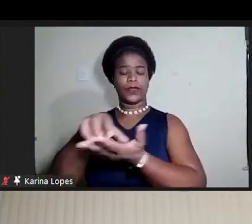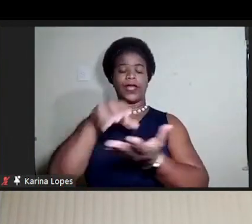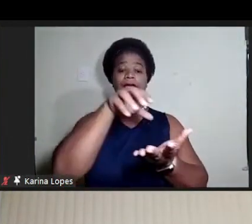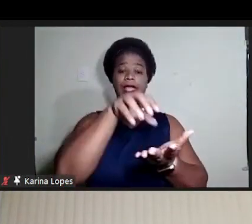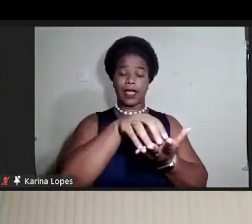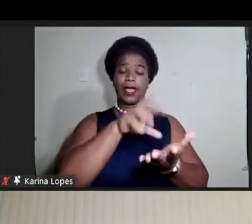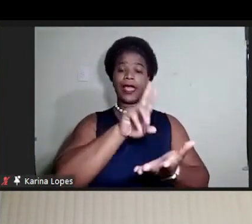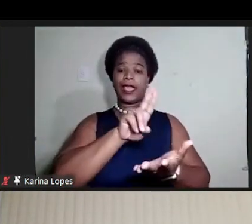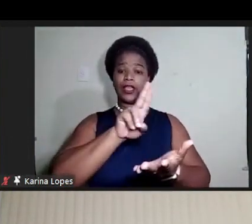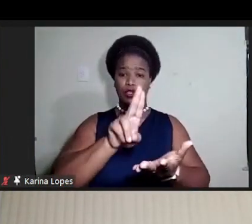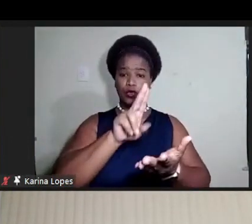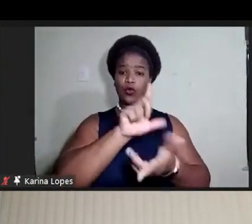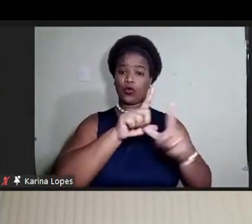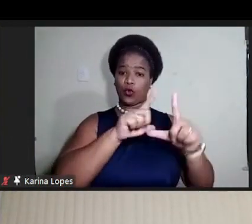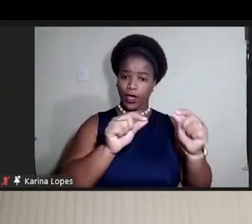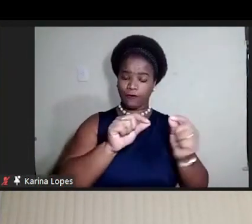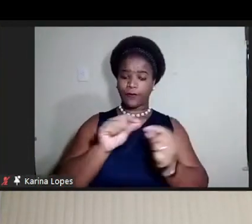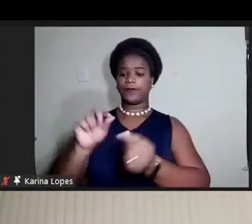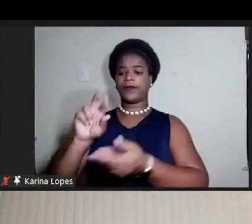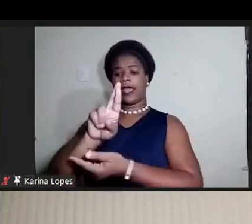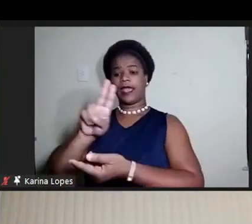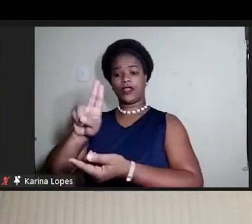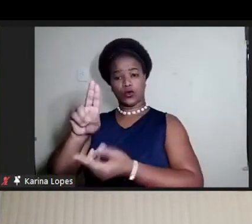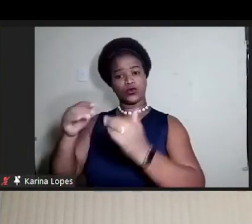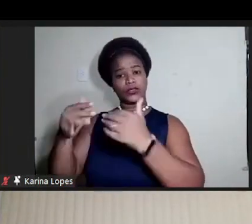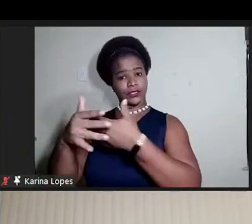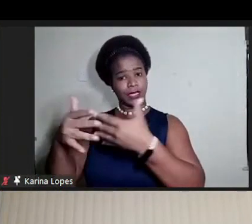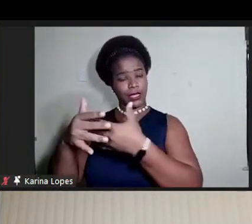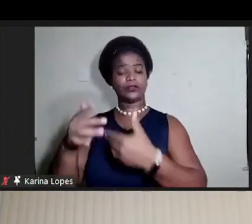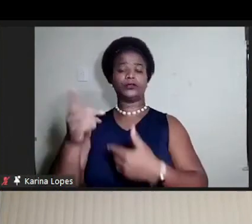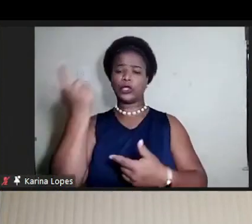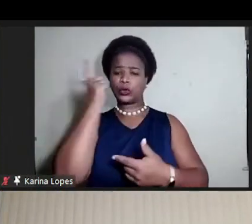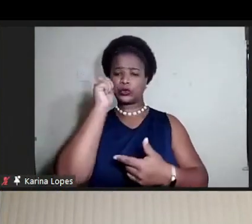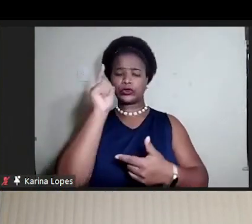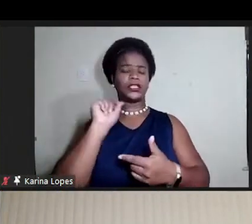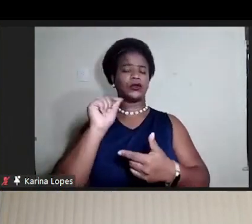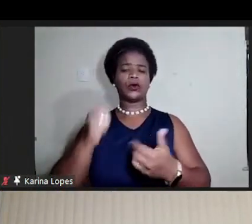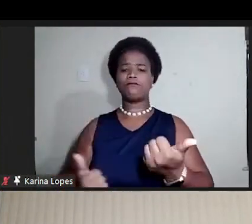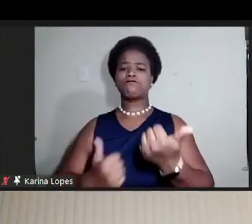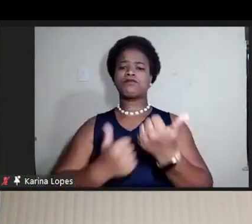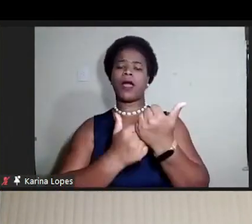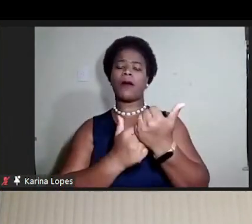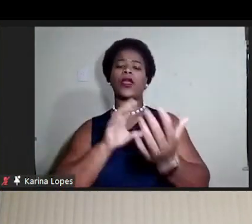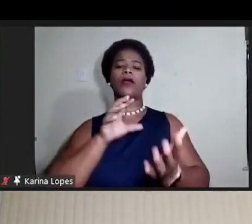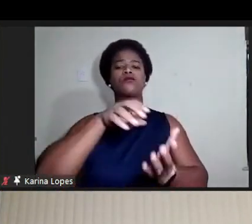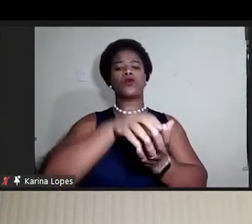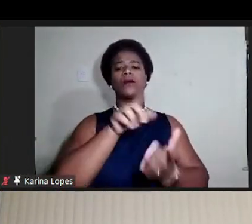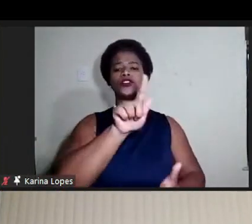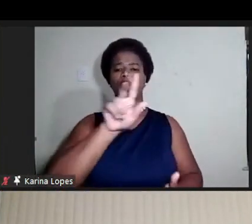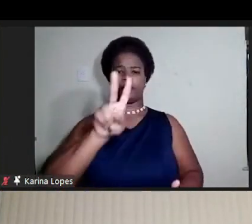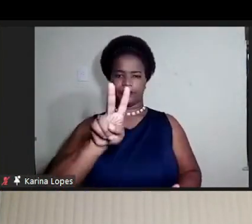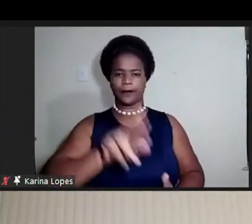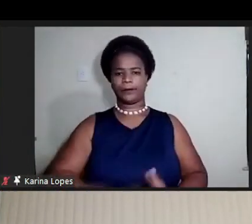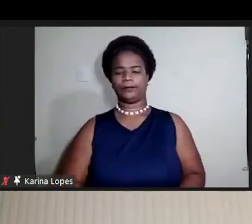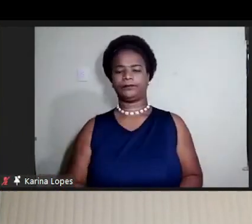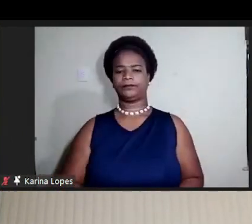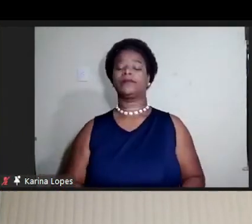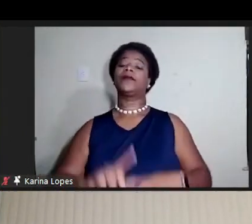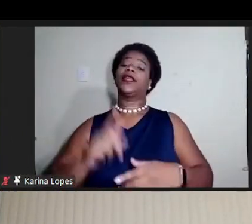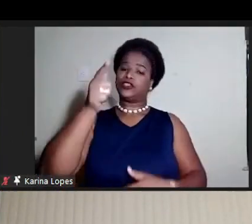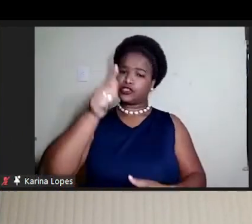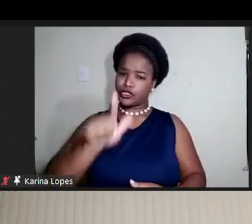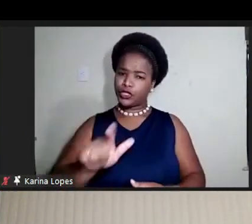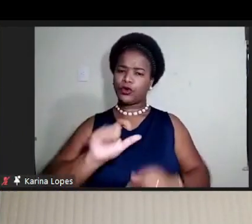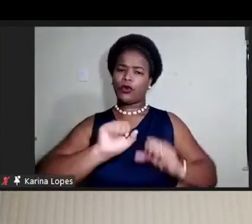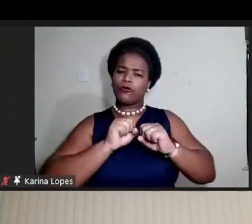e dando suporte às unidades do Campus Avançado de Governador Valadares, porém, novamente, em um esforço